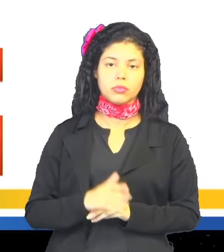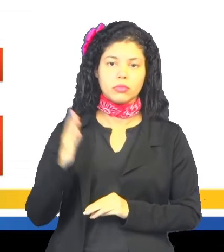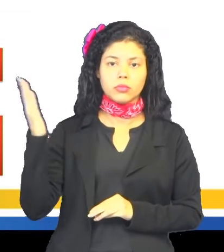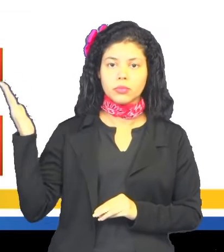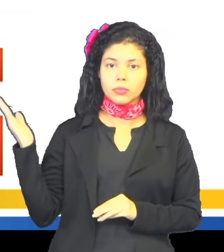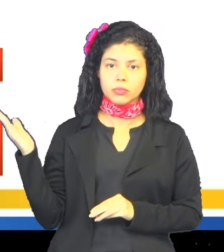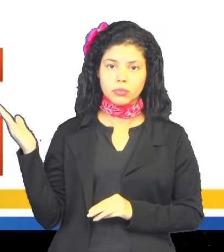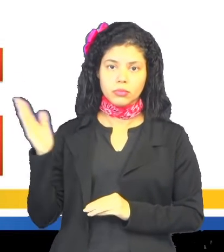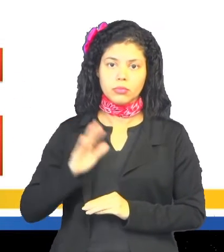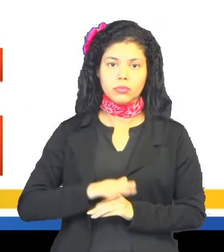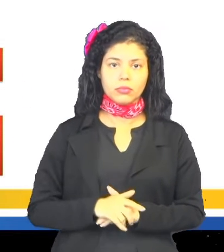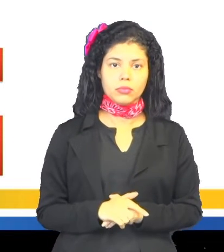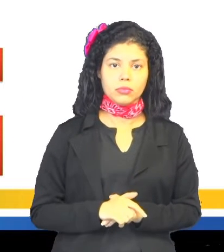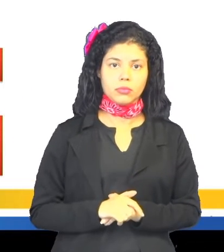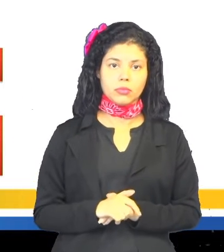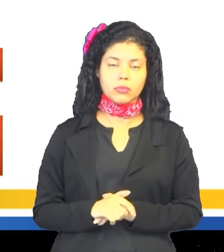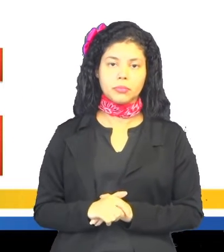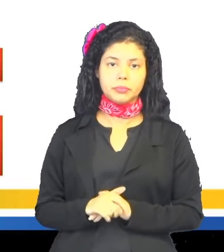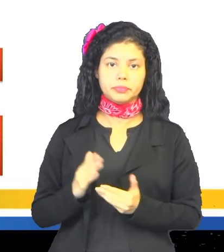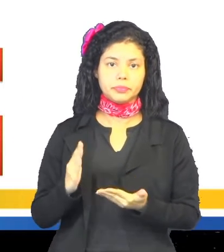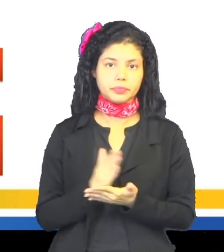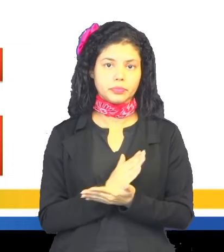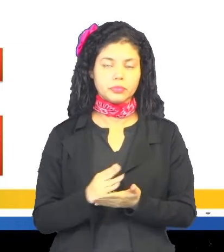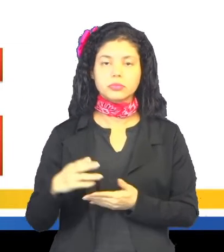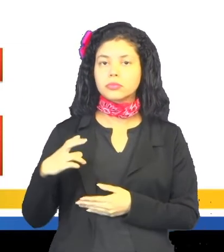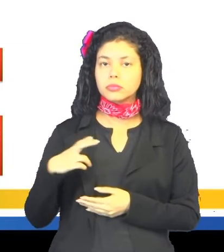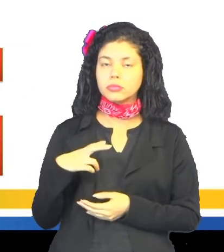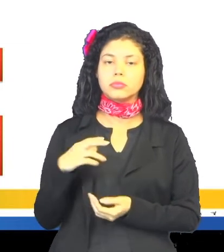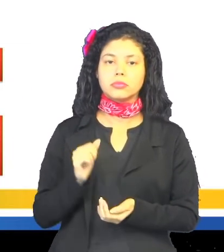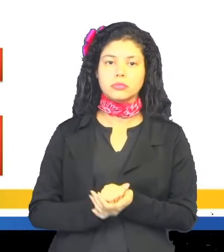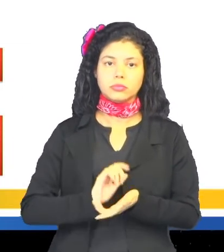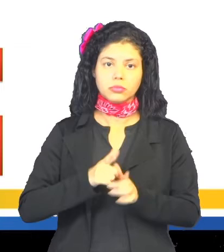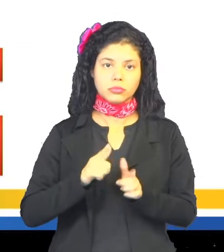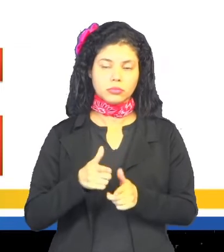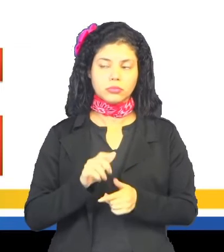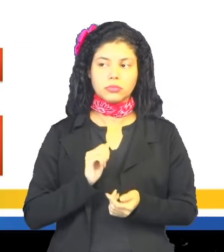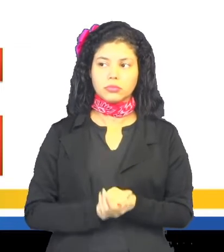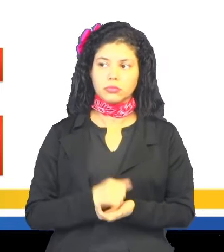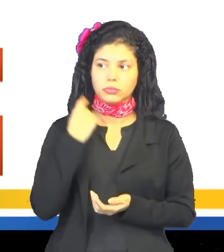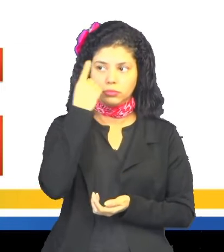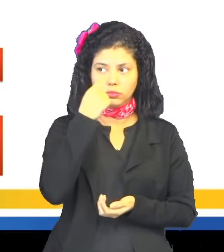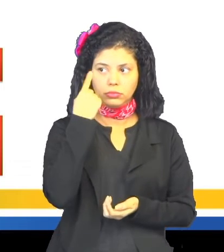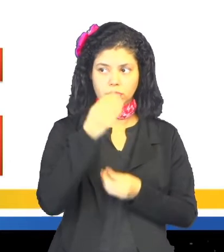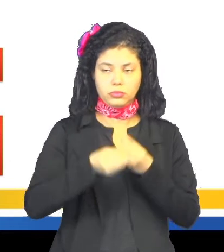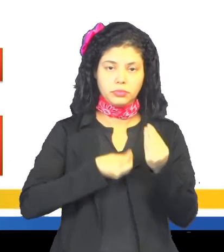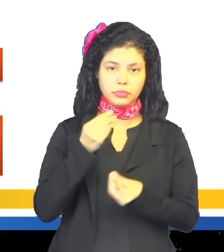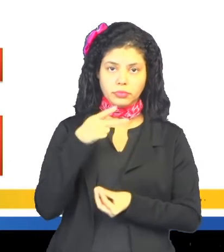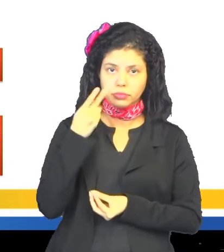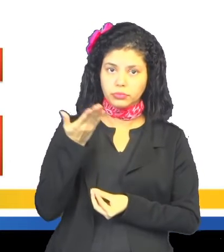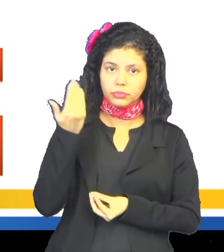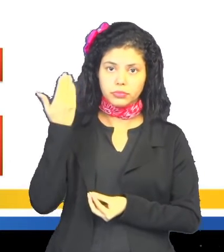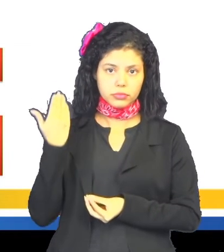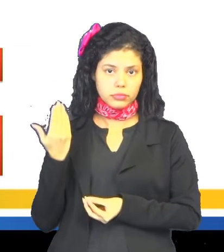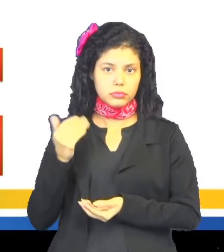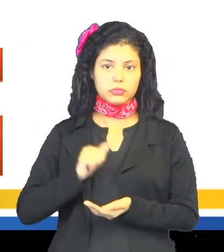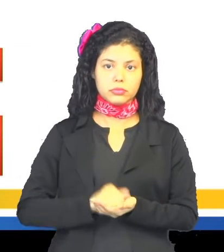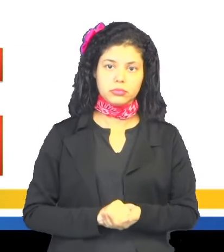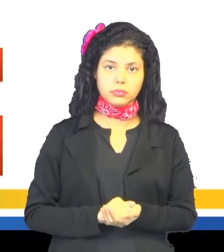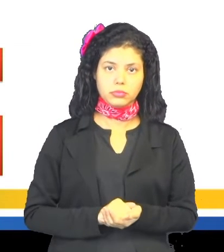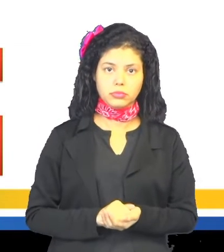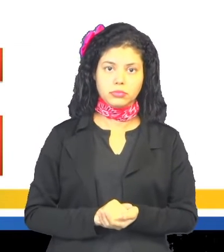E aí nós temos né algumas também particularidade letras e os dígrafos da língua espanhola como eu disse anteriormente